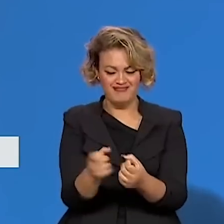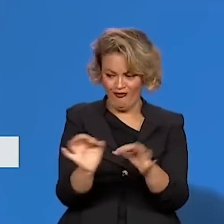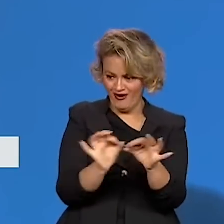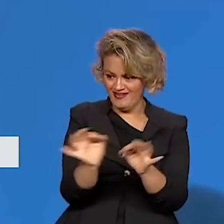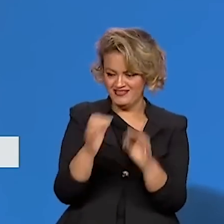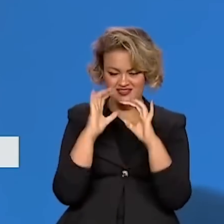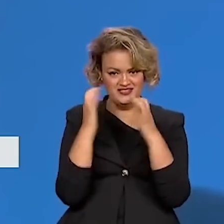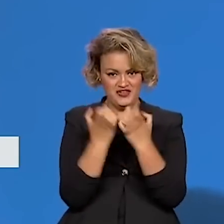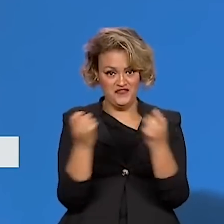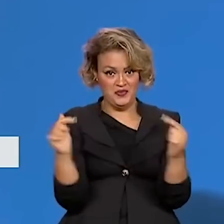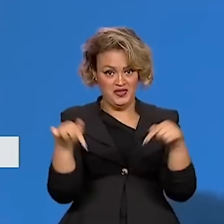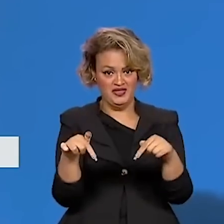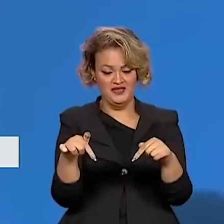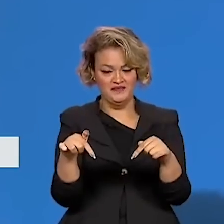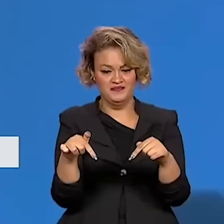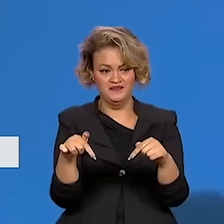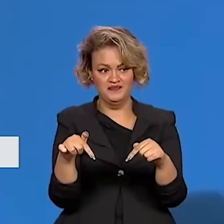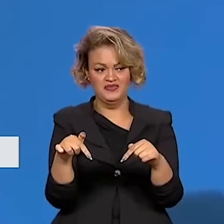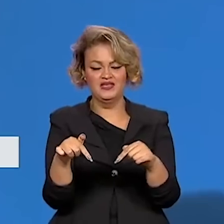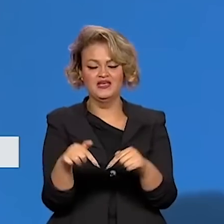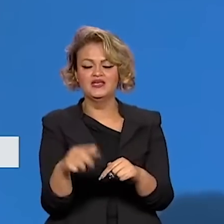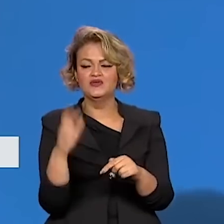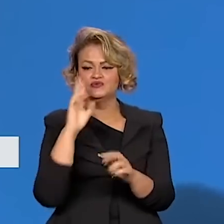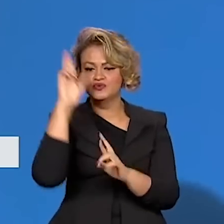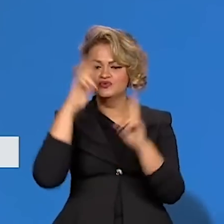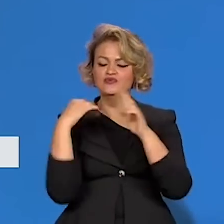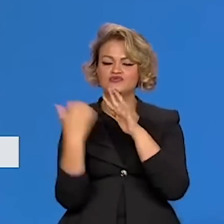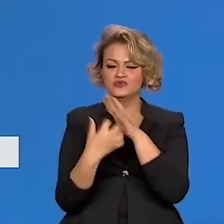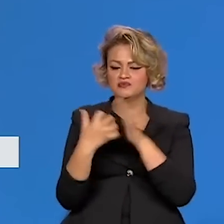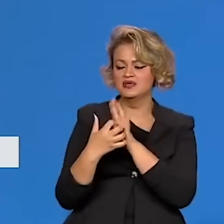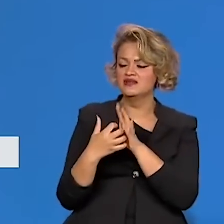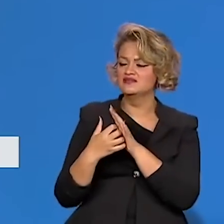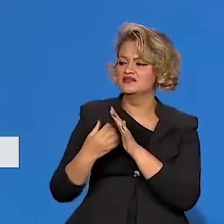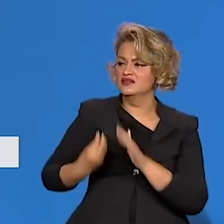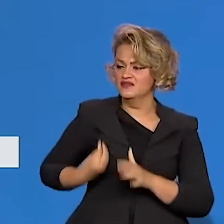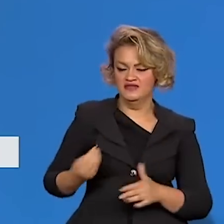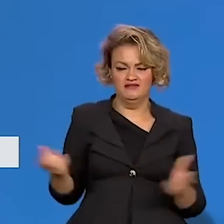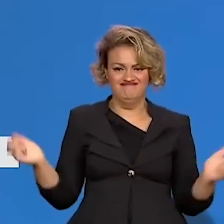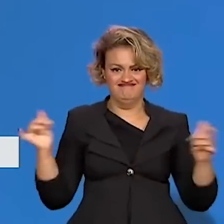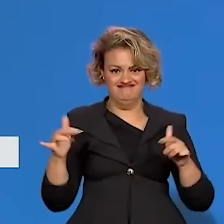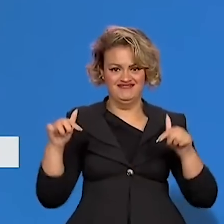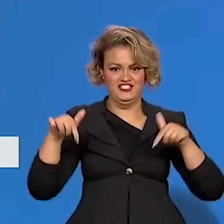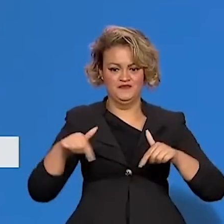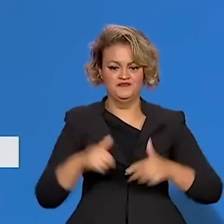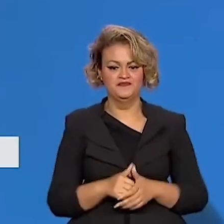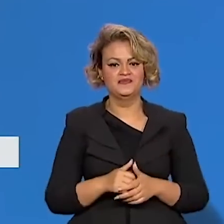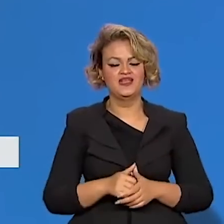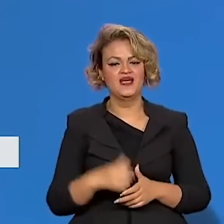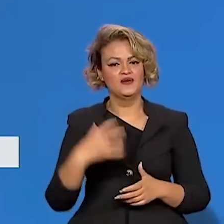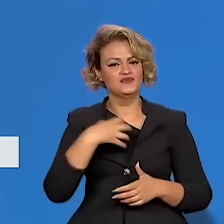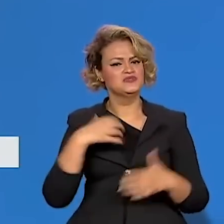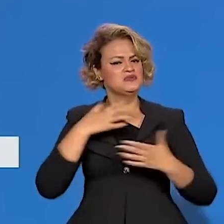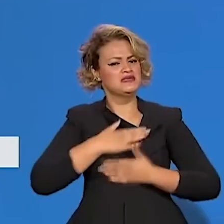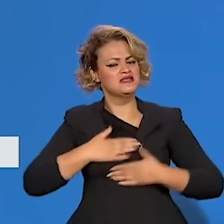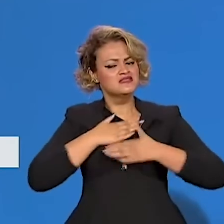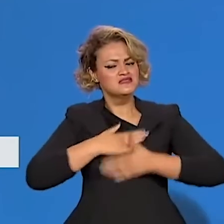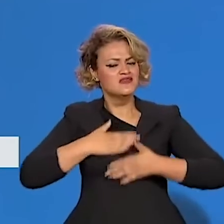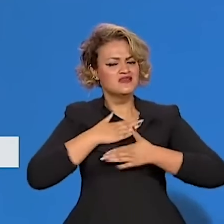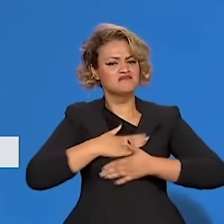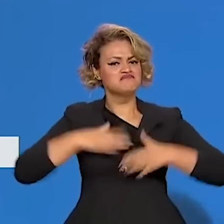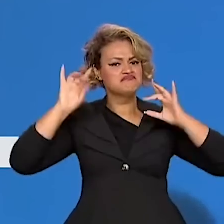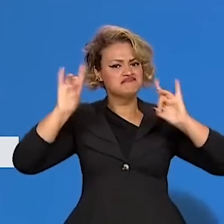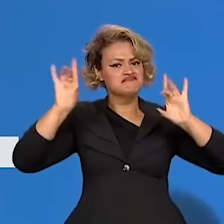Empresarial Brasil Portugal e os empresários que ptg é para mim uma satisfação